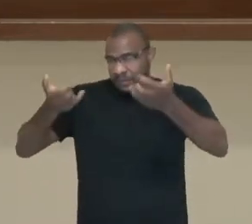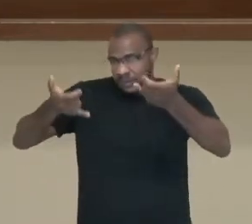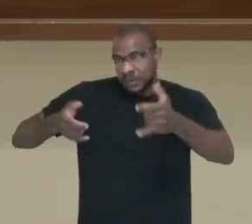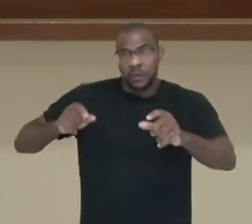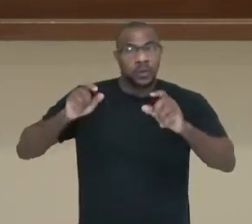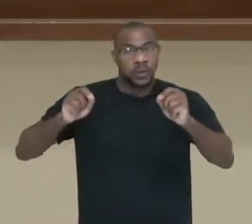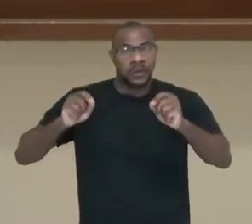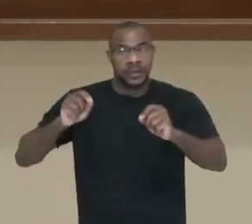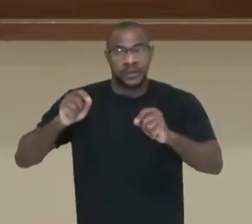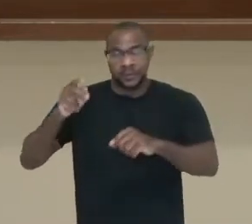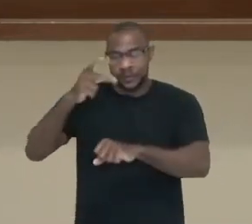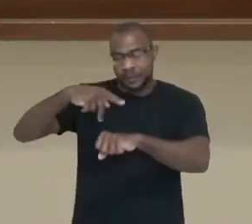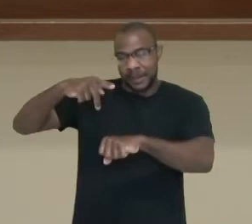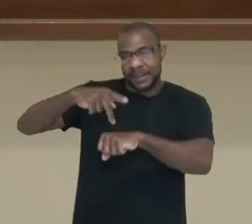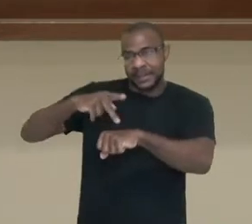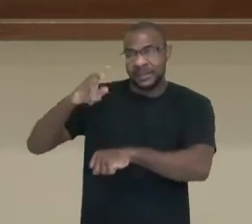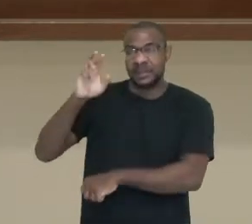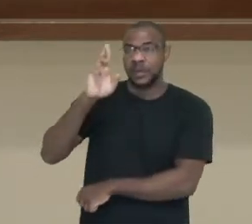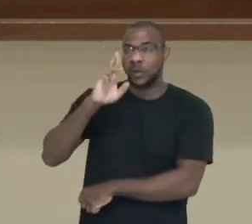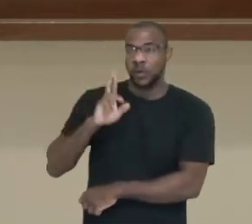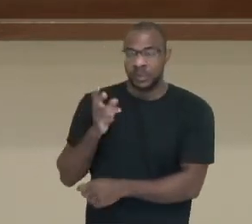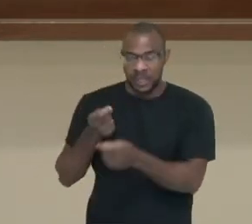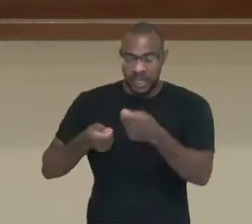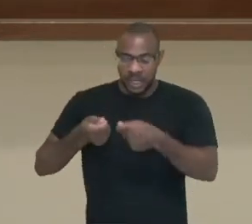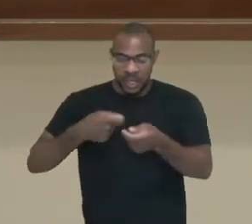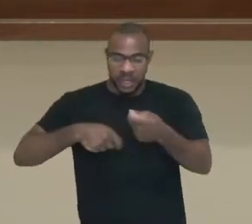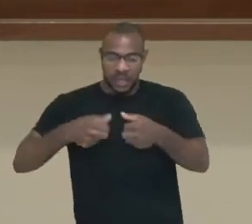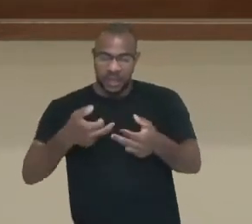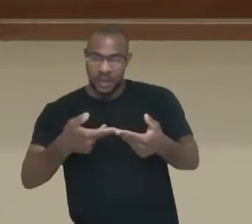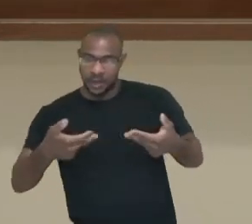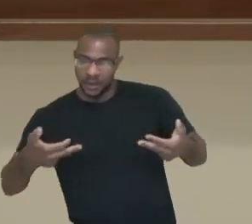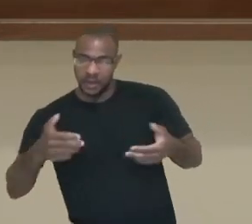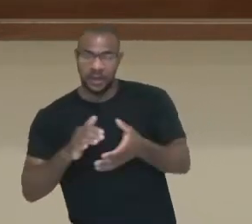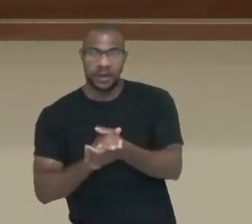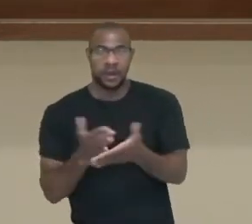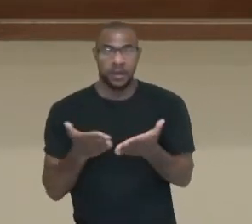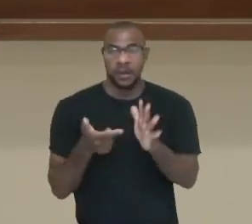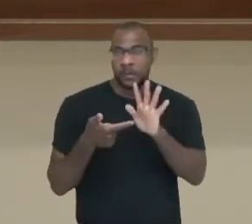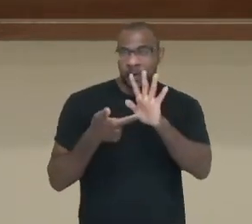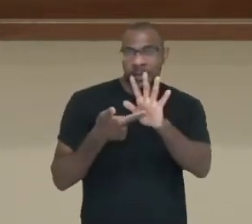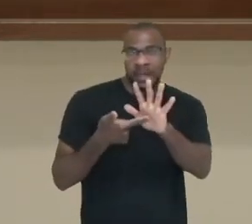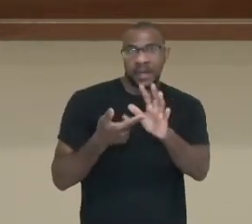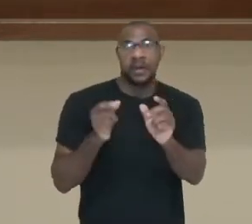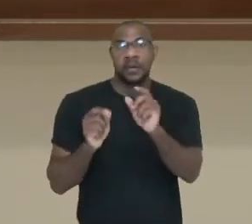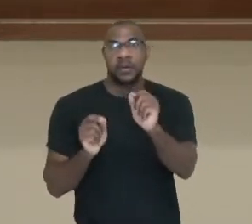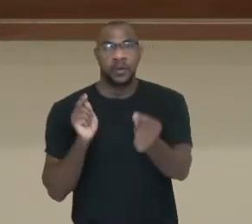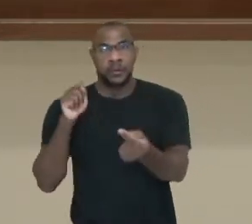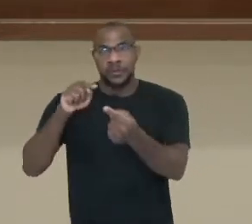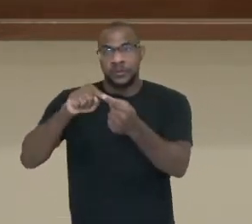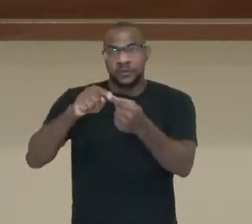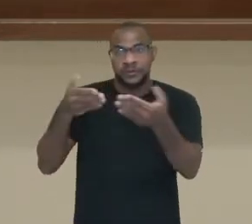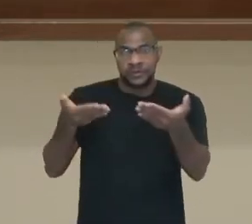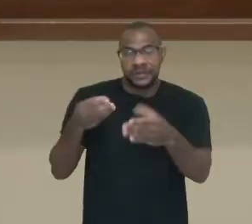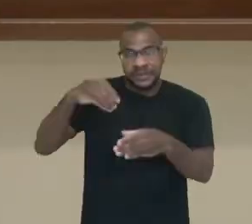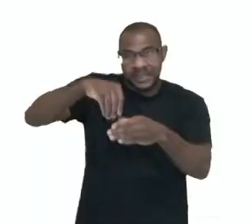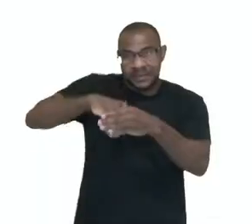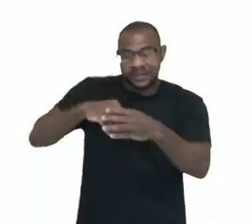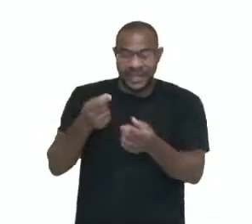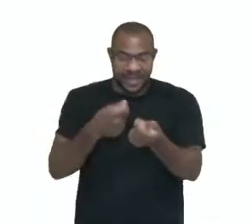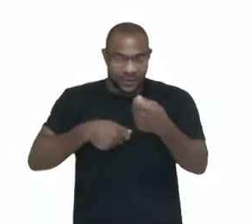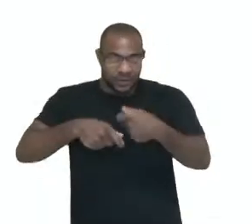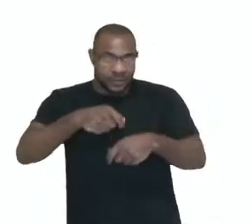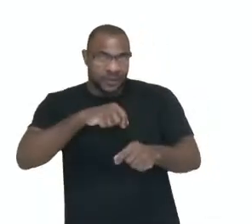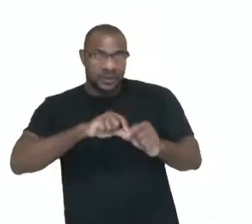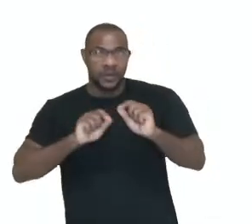de Rússia, é importante nós destacarmos vários itens interessantes. E dentro desse aspecto econômico,